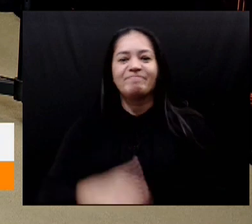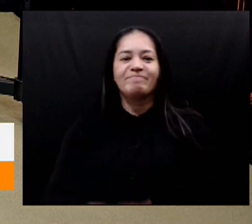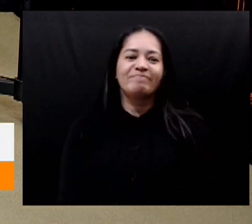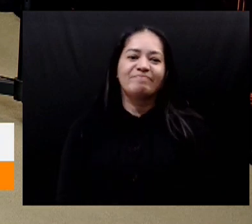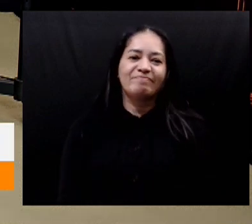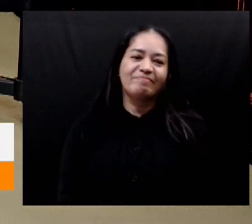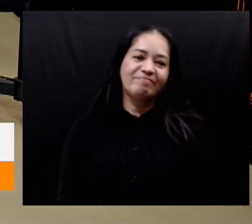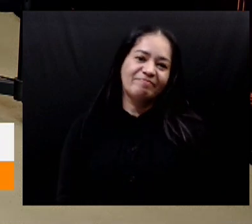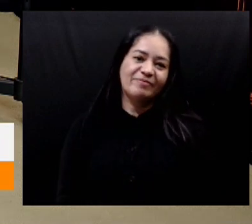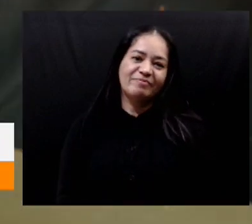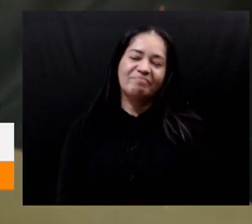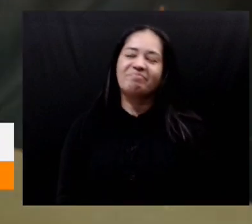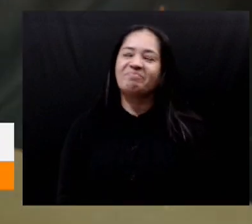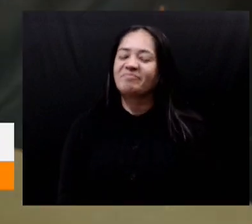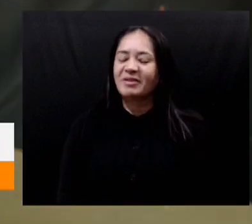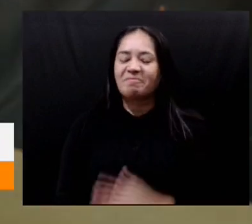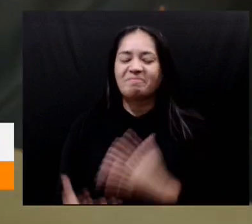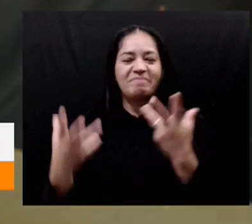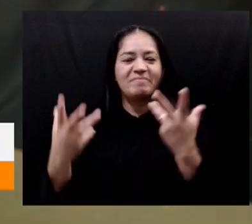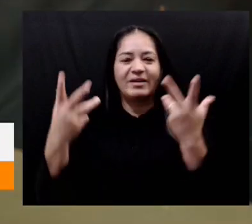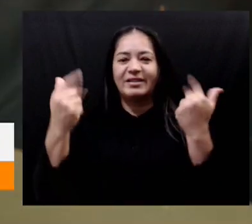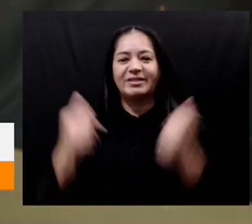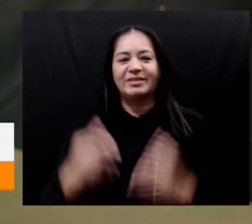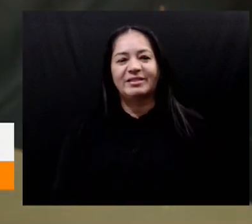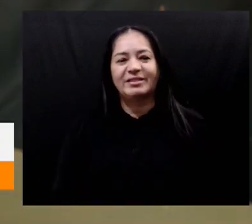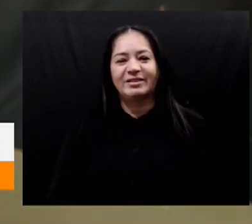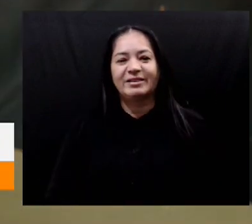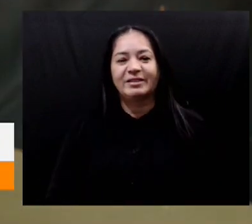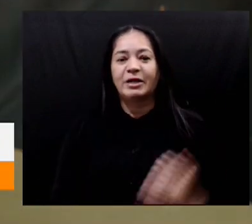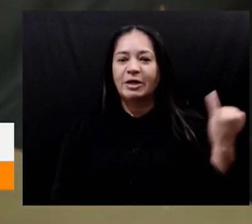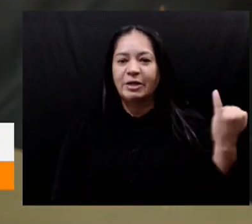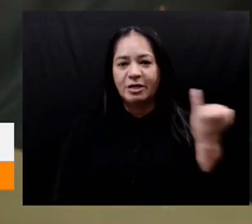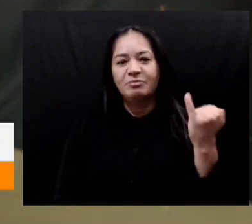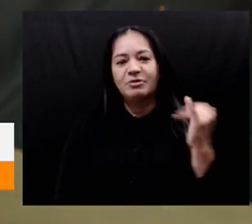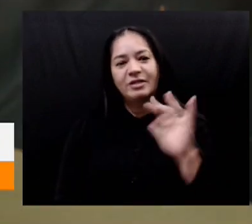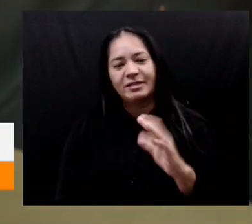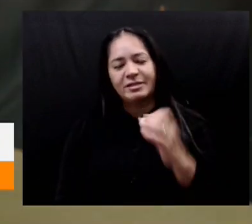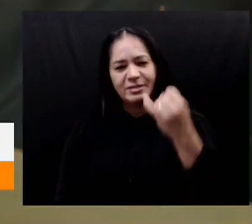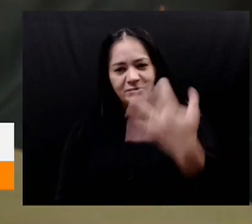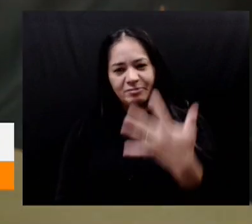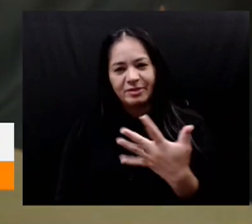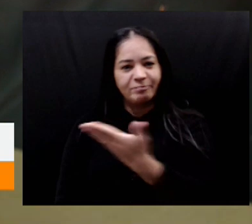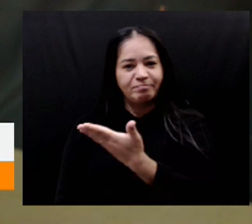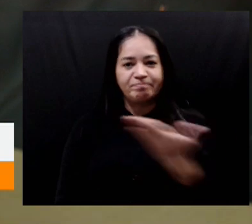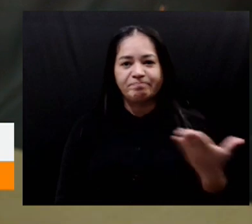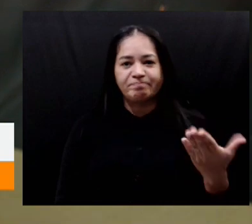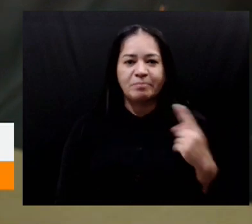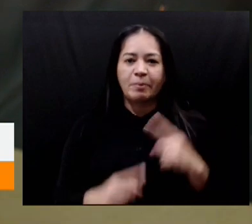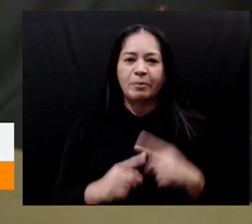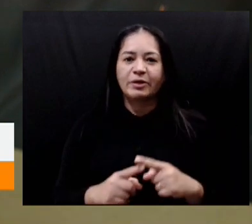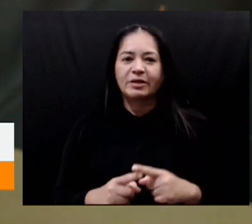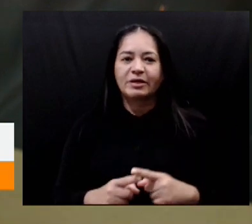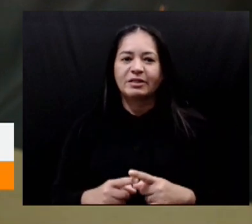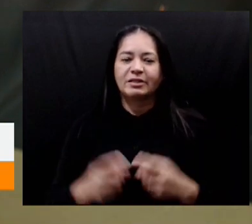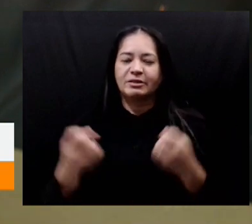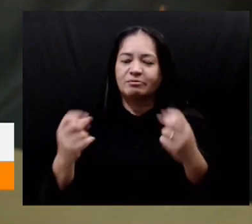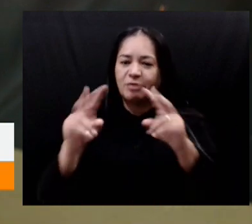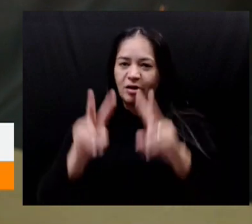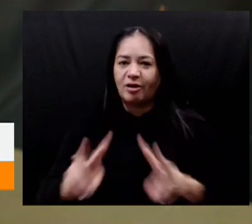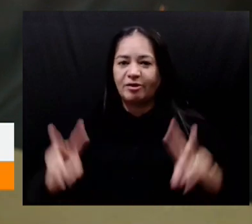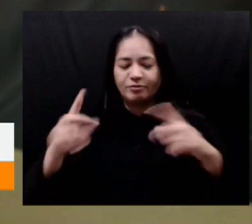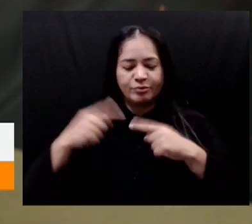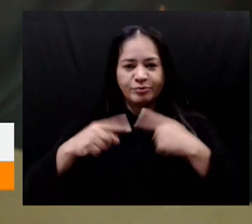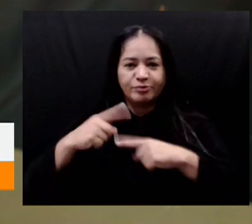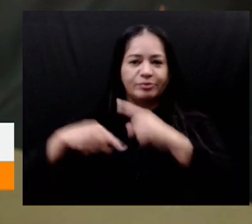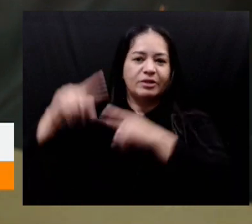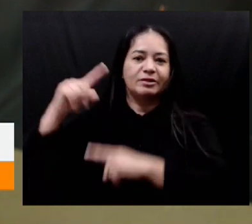Muito bem, maravilha, né? É bem importante essa fala de vocês, porque é uma fala que nos traz a visão da superação, né? O